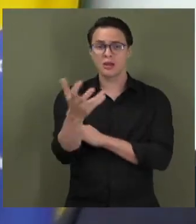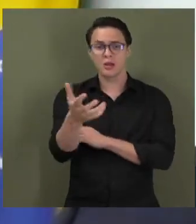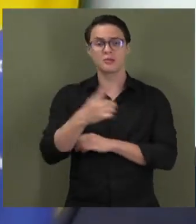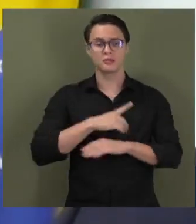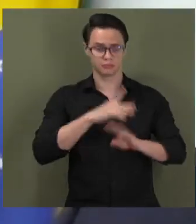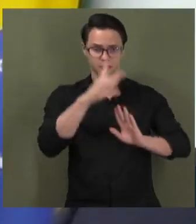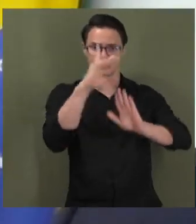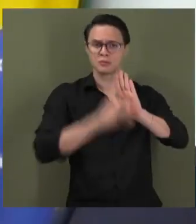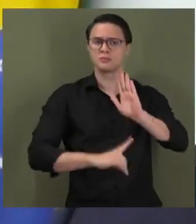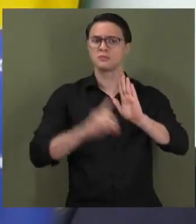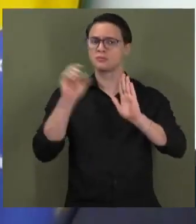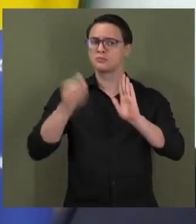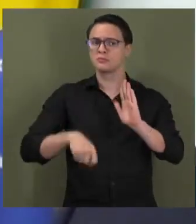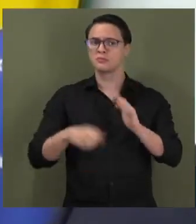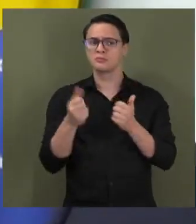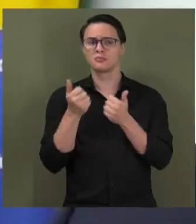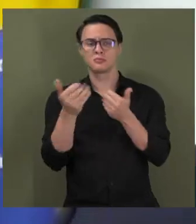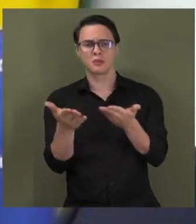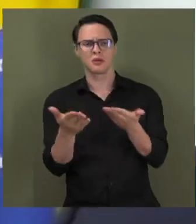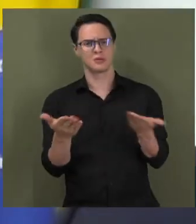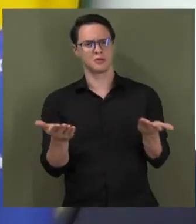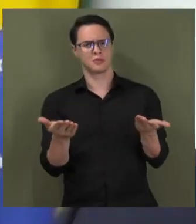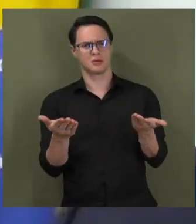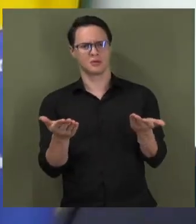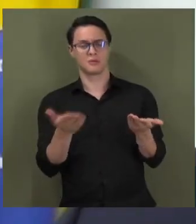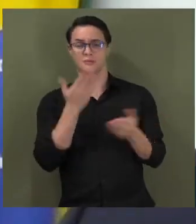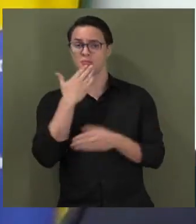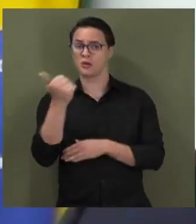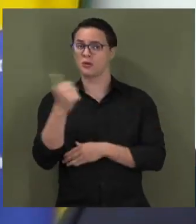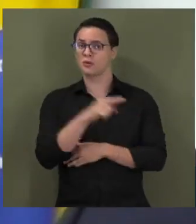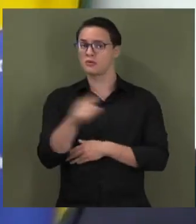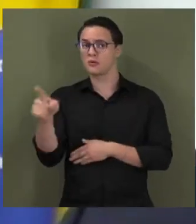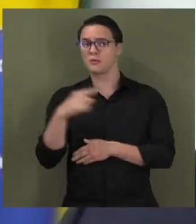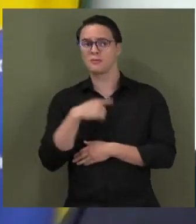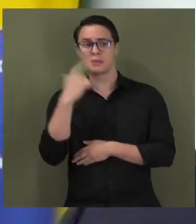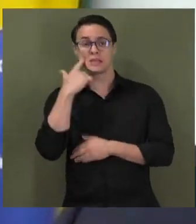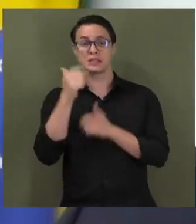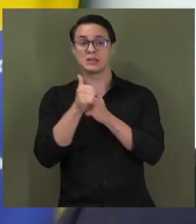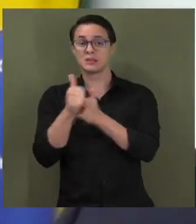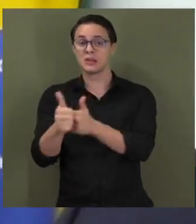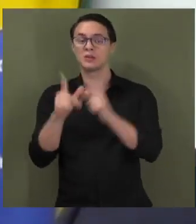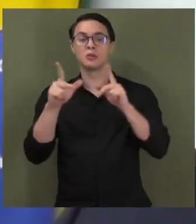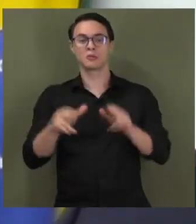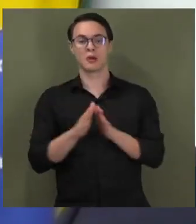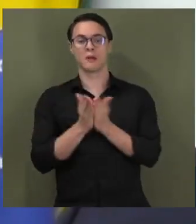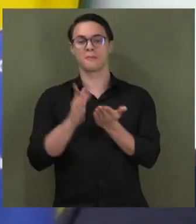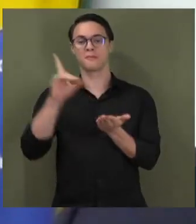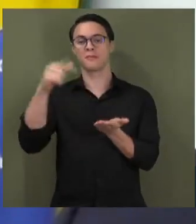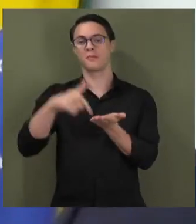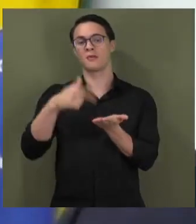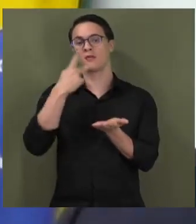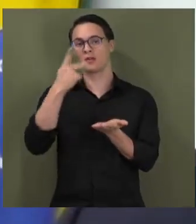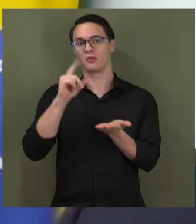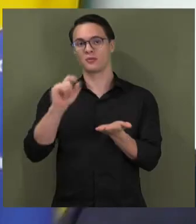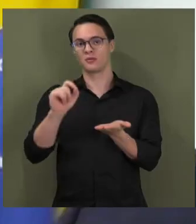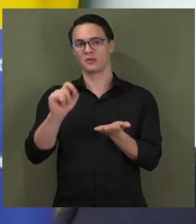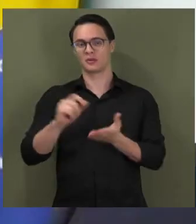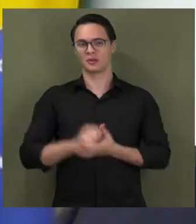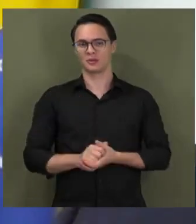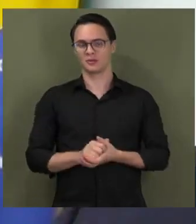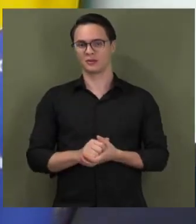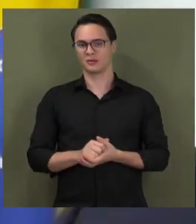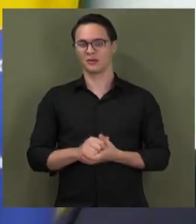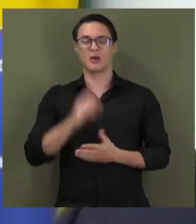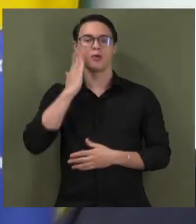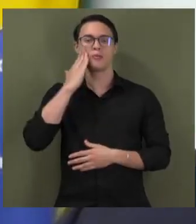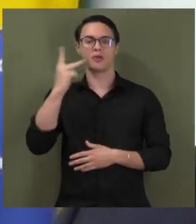direitos colocados. Então, seria mais digno seguir o provérbio bíblico 17:28, que diz: até